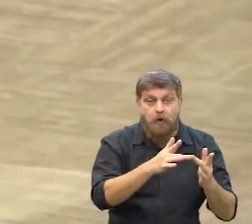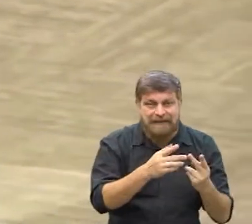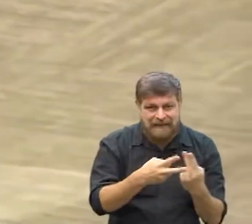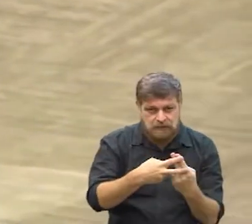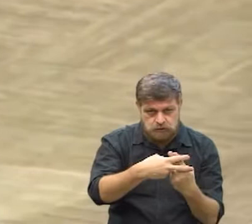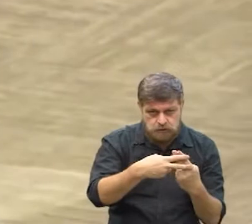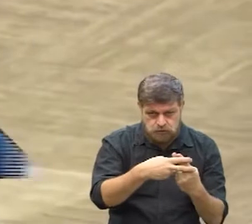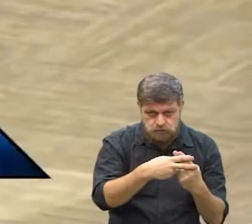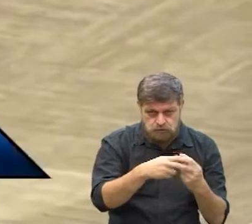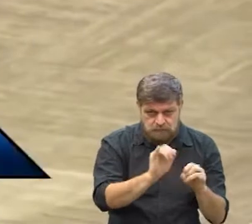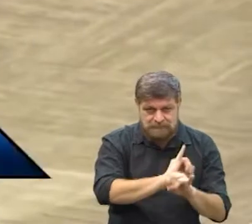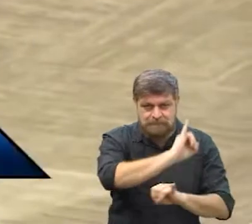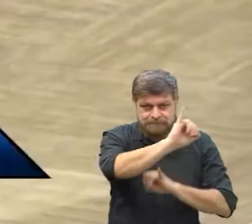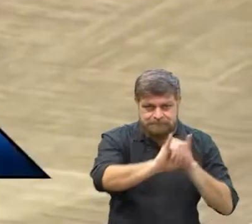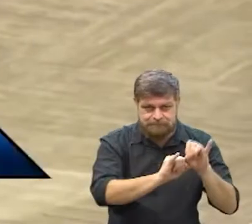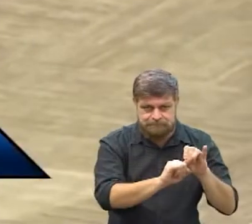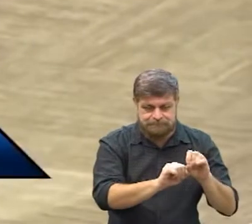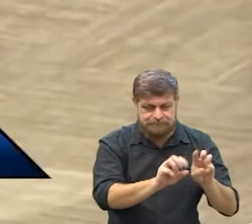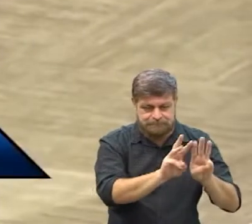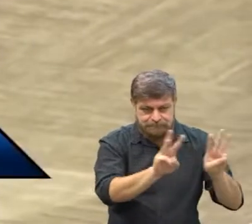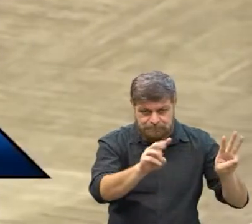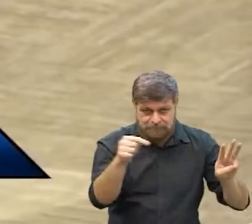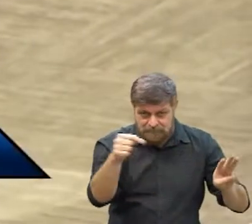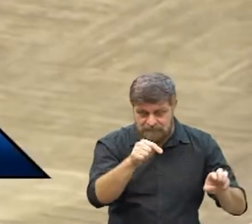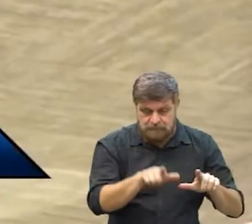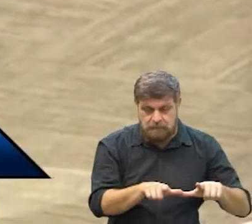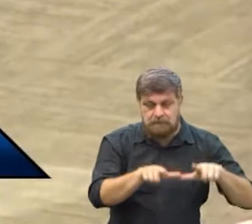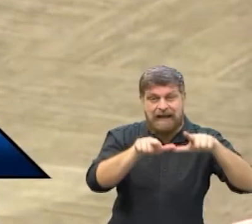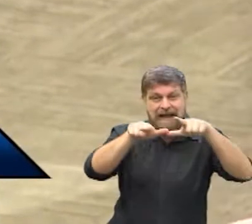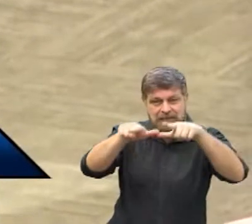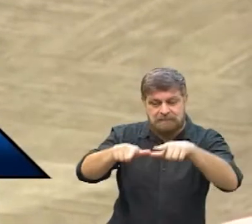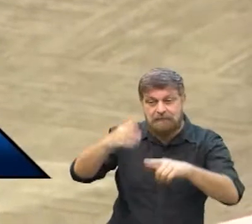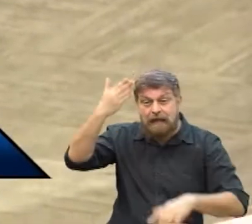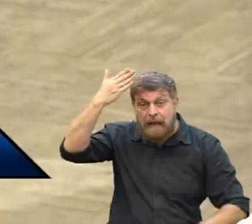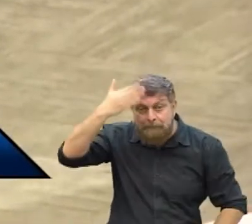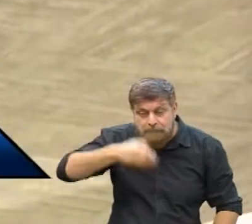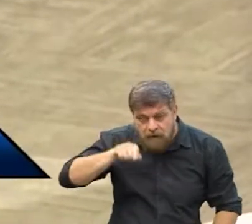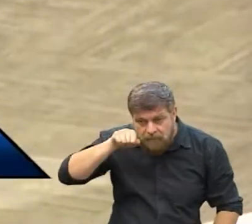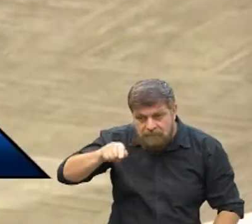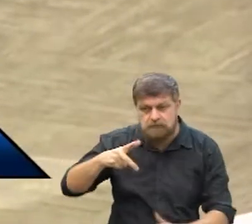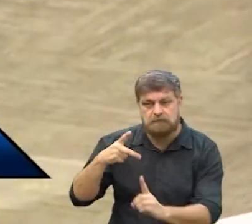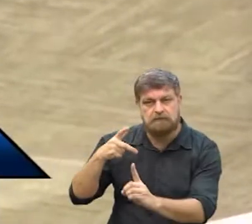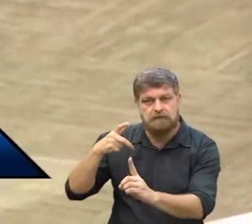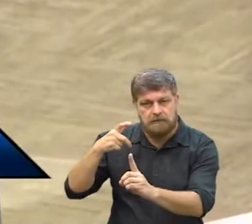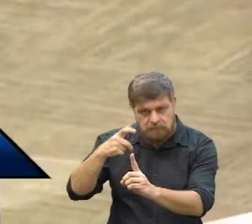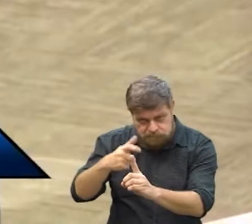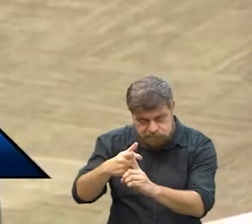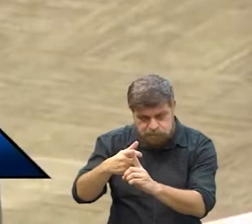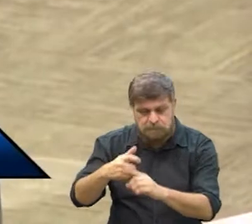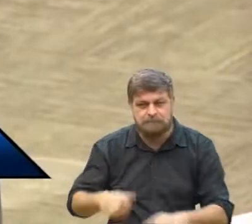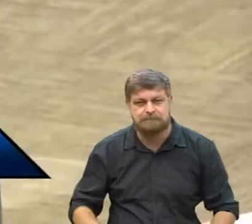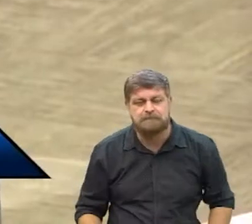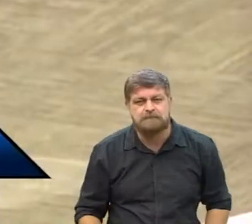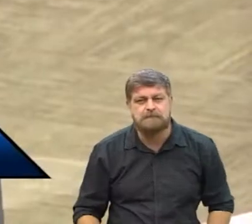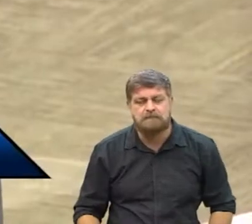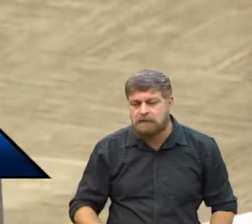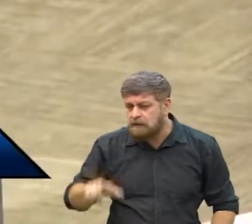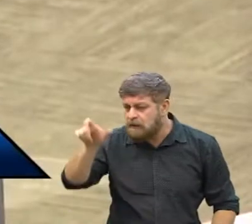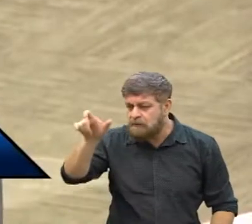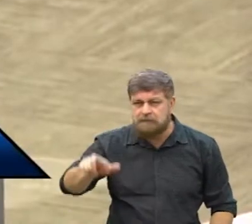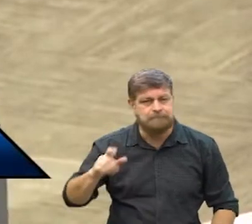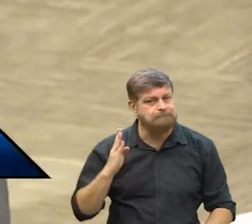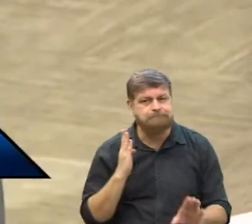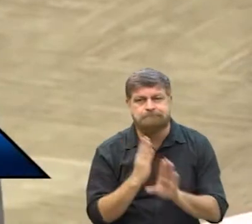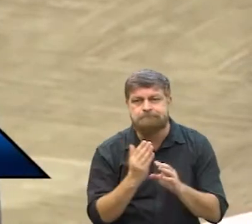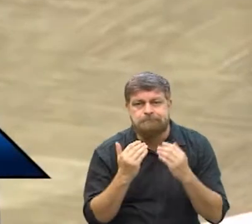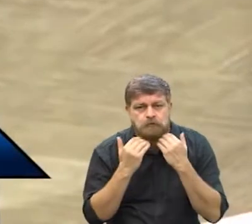SUS, que é a plataforma voltada à emissão do Certificado Nacional de Vacinação, e essas